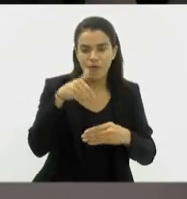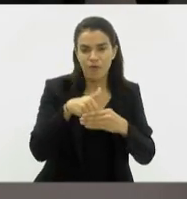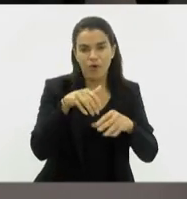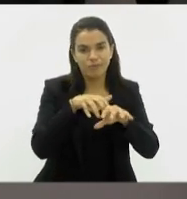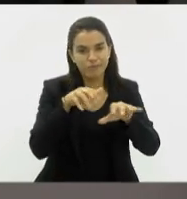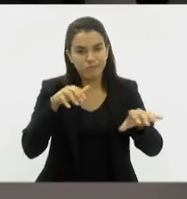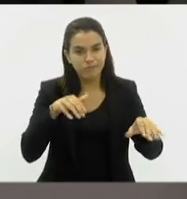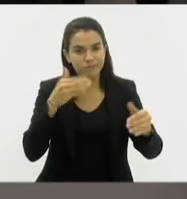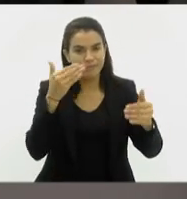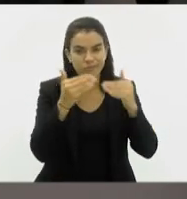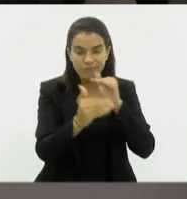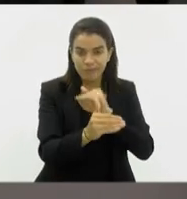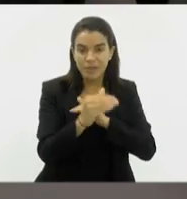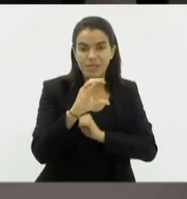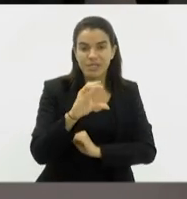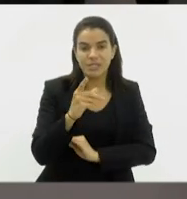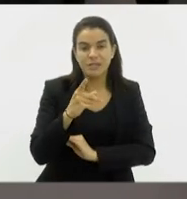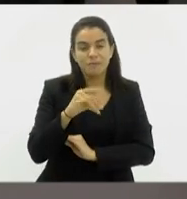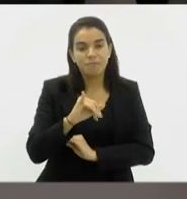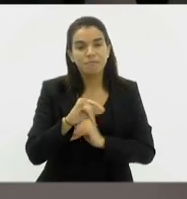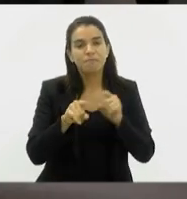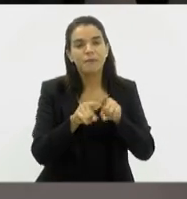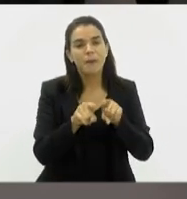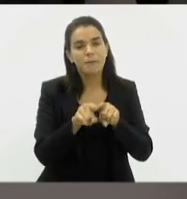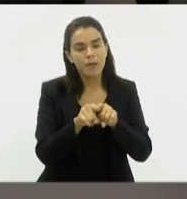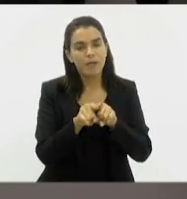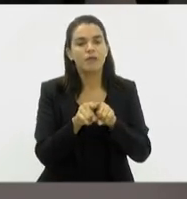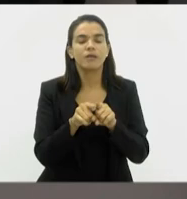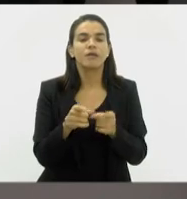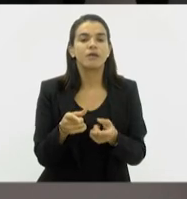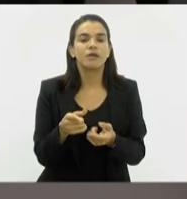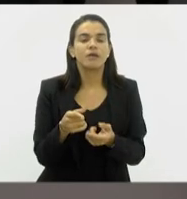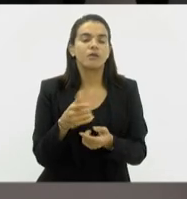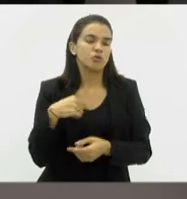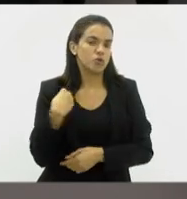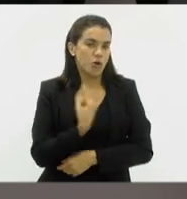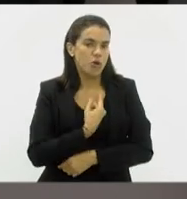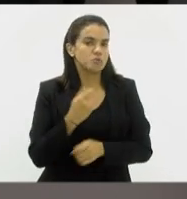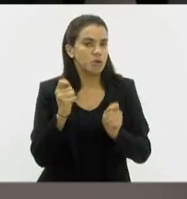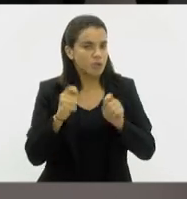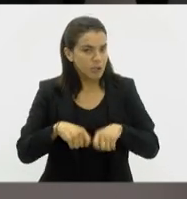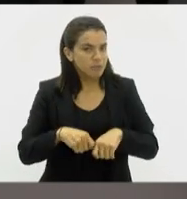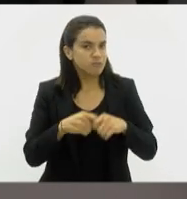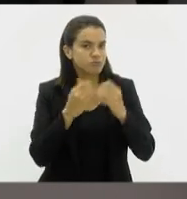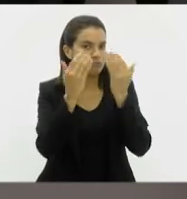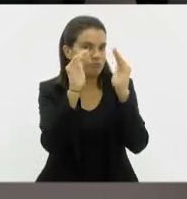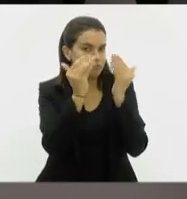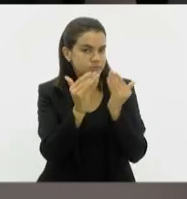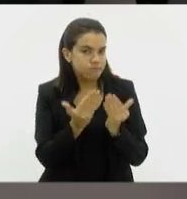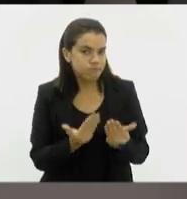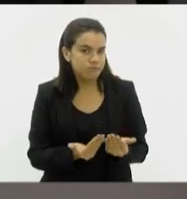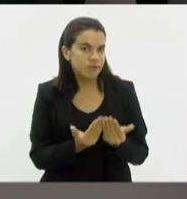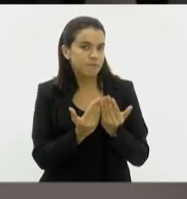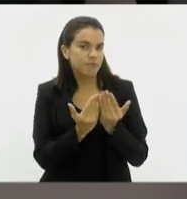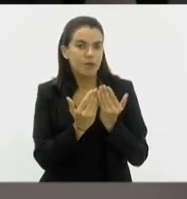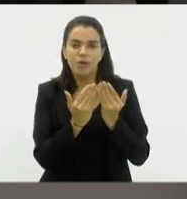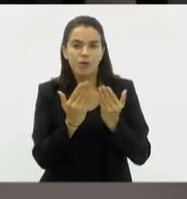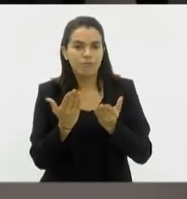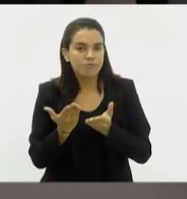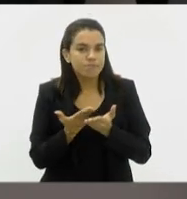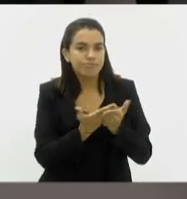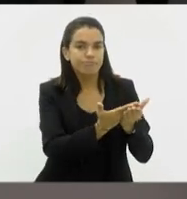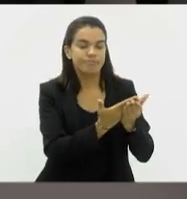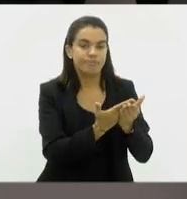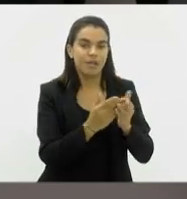fundamental fundamental a peça soube fundamentá-lo e acho que nós podemos apreciar aquilo que vossa excelência encaminhar